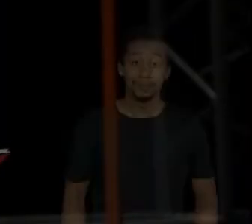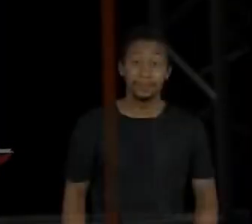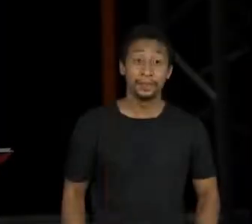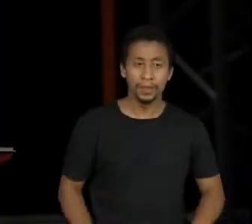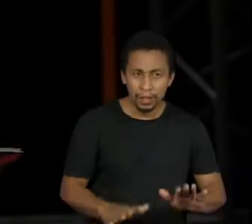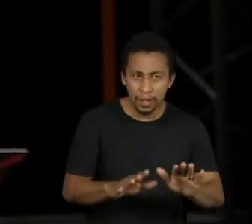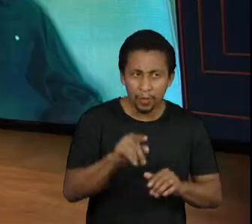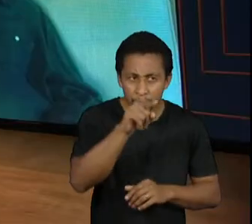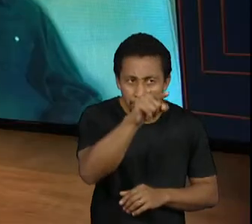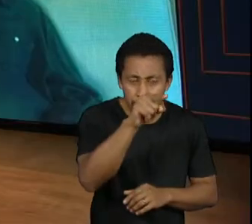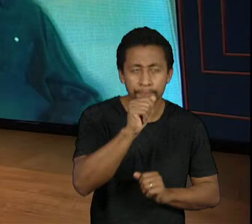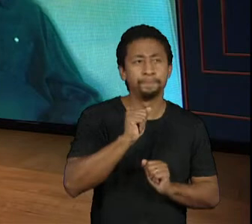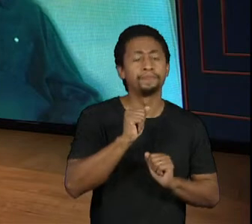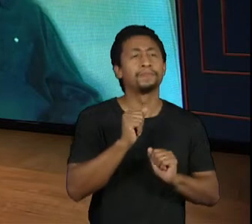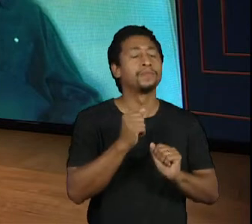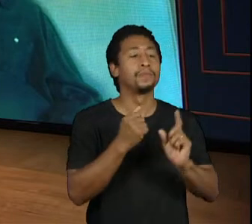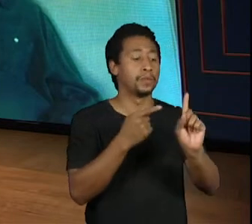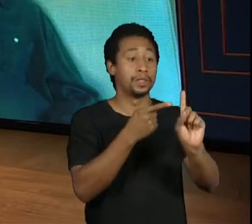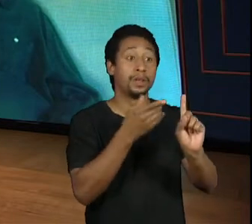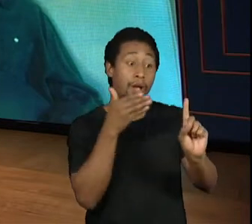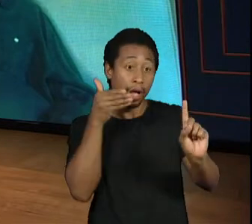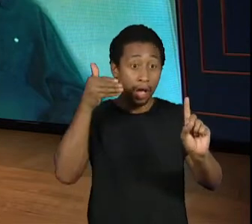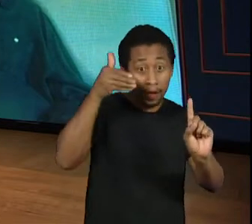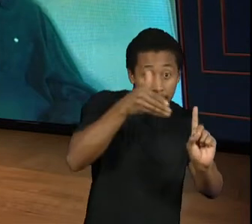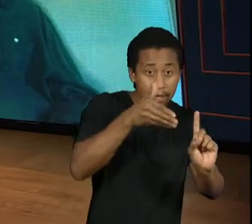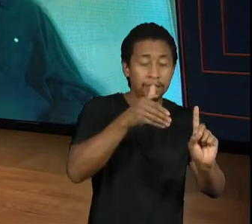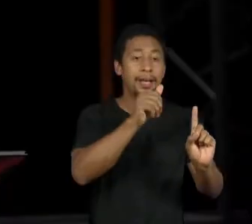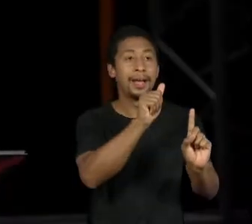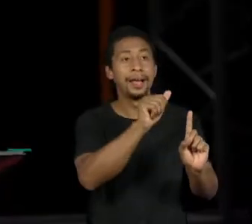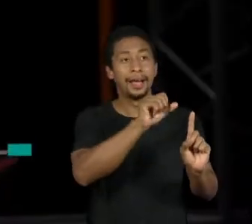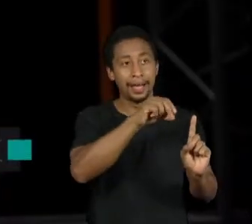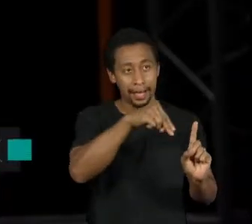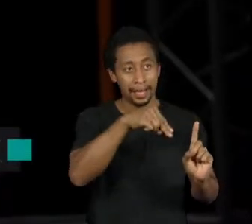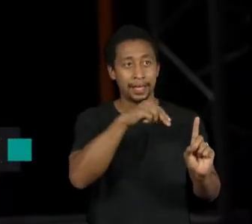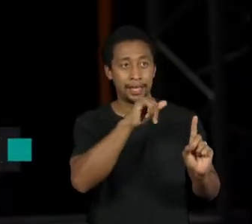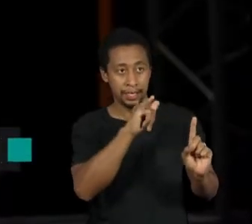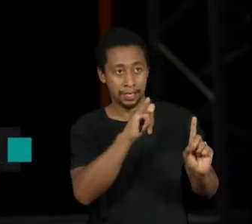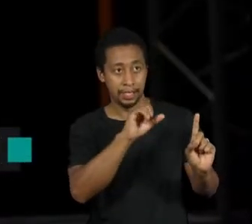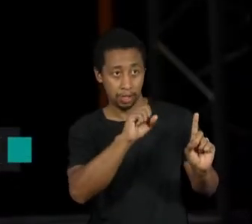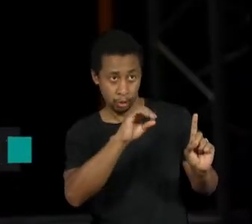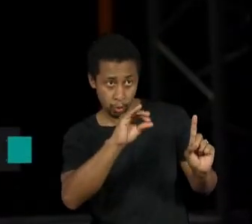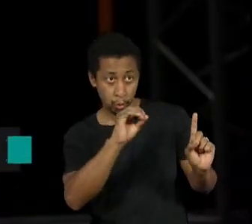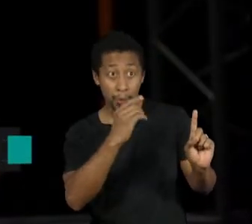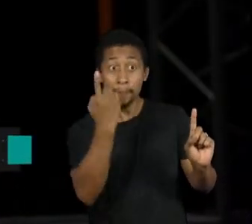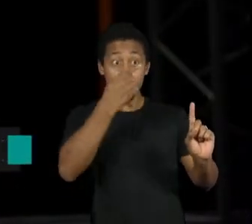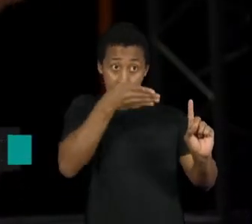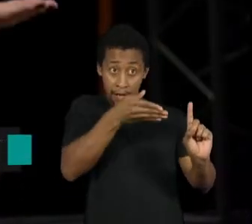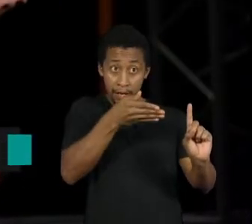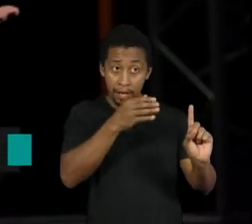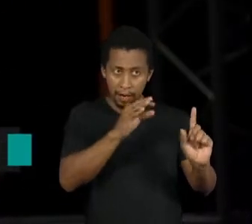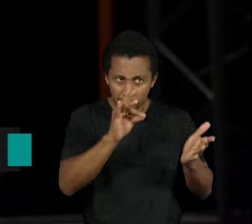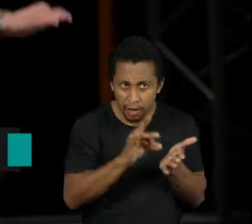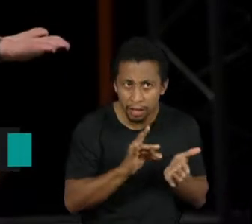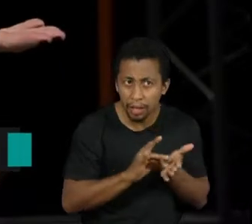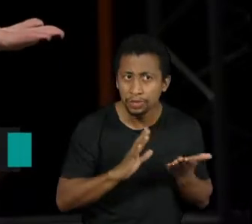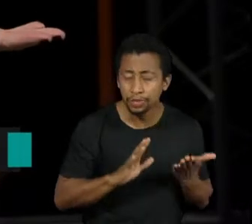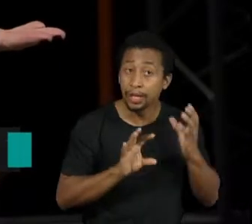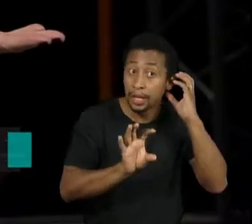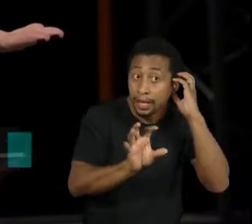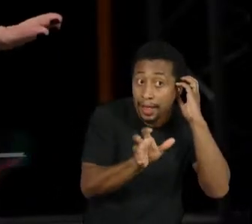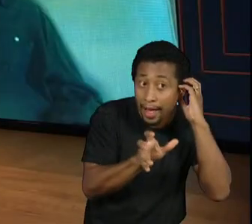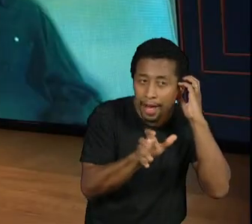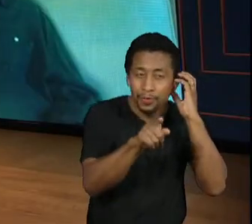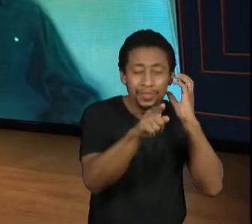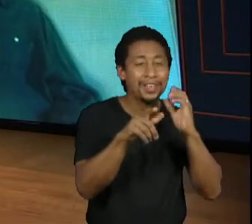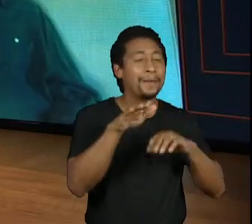Verdade que a sua primeira referência foi o Anísio Silva, que você ouvia na rádio. Desde muito pequeno você já tinha esse